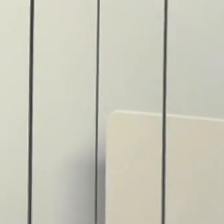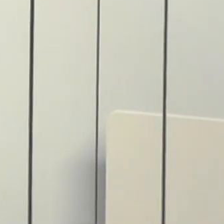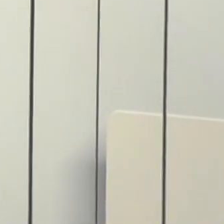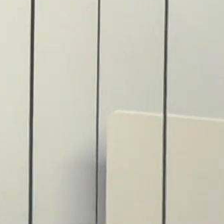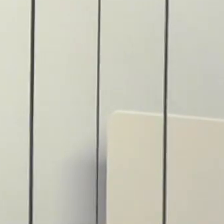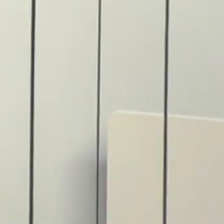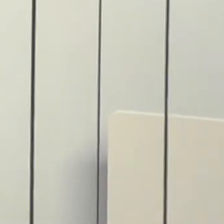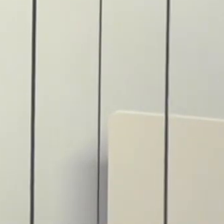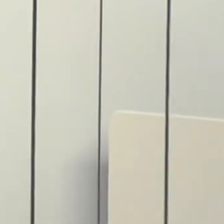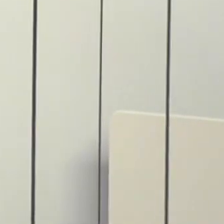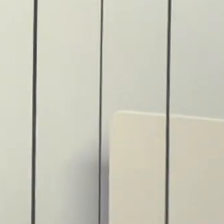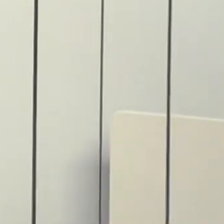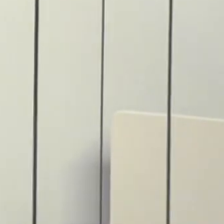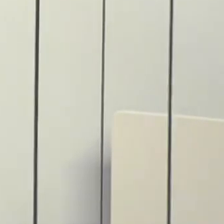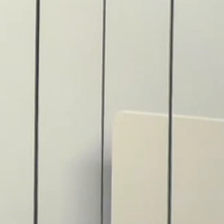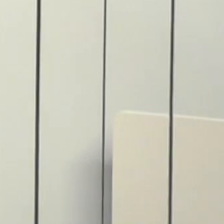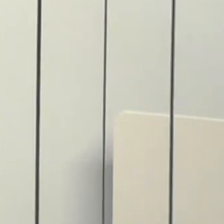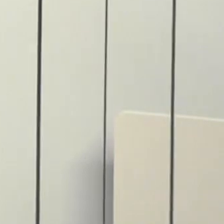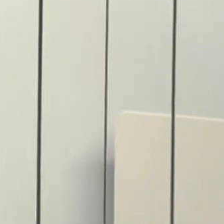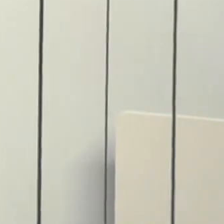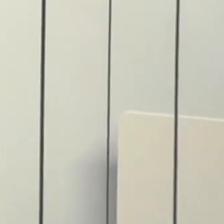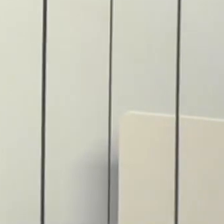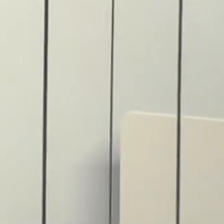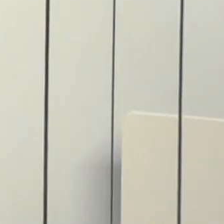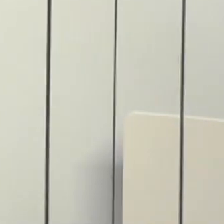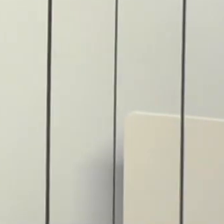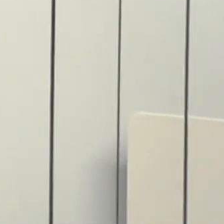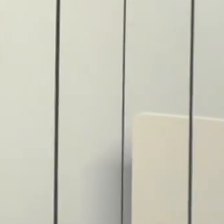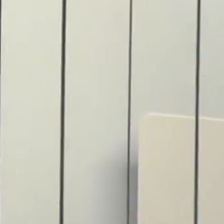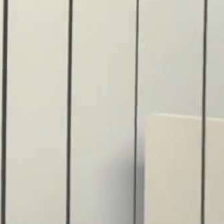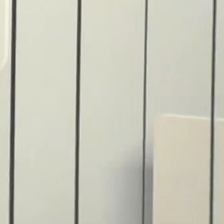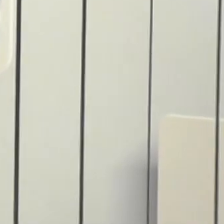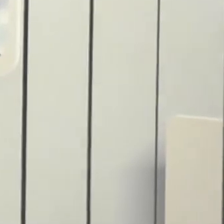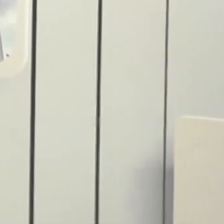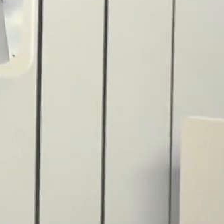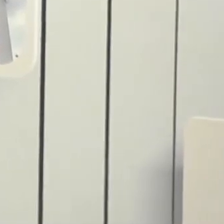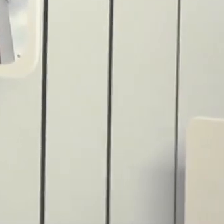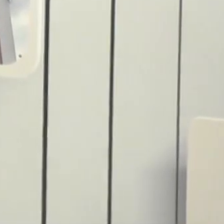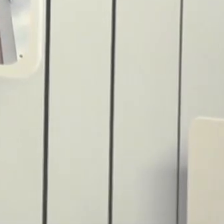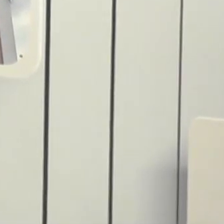de Campinas e região, pode ir direto no número